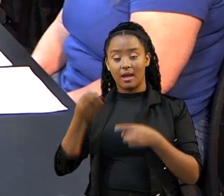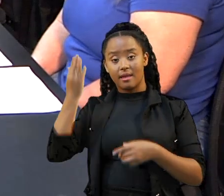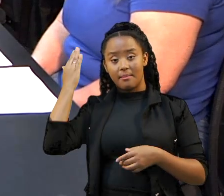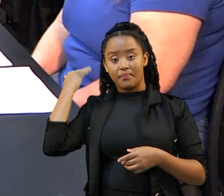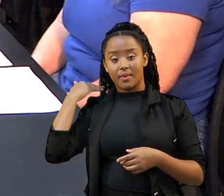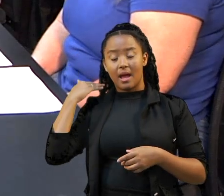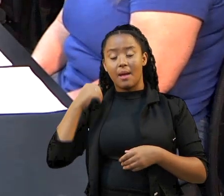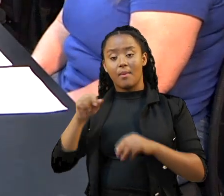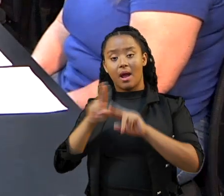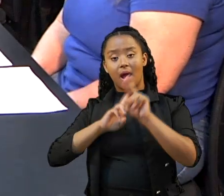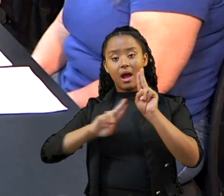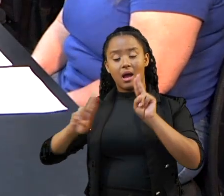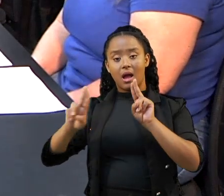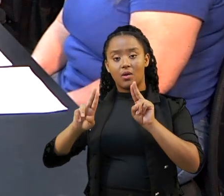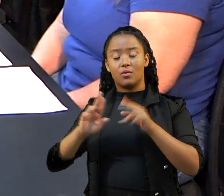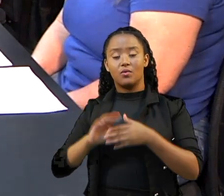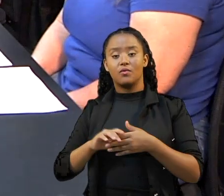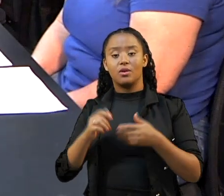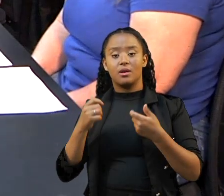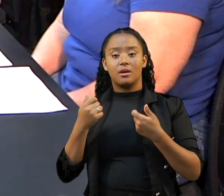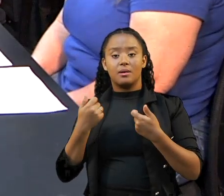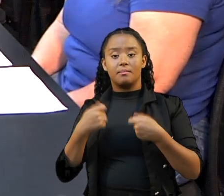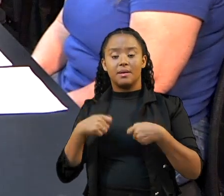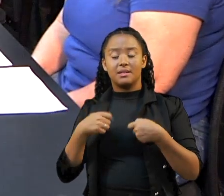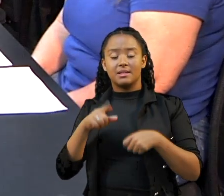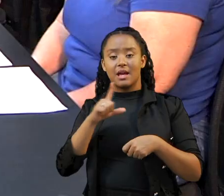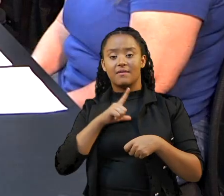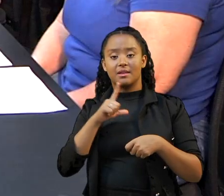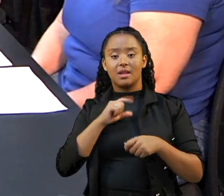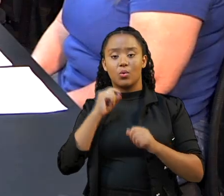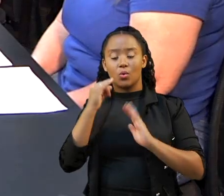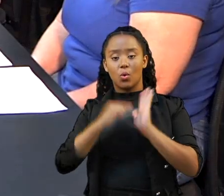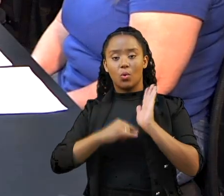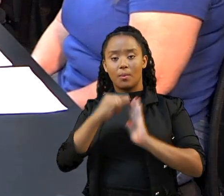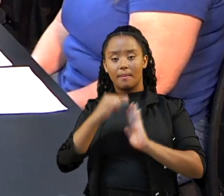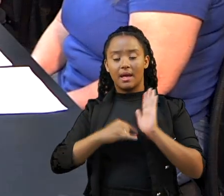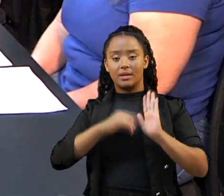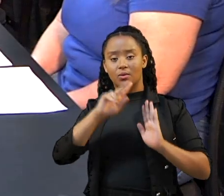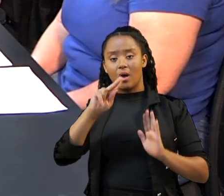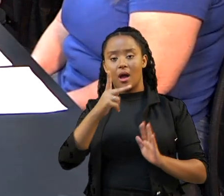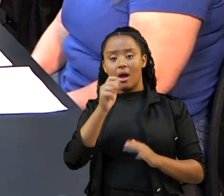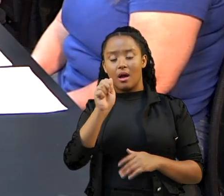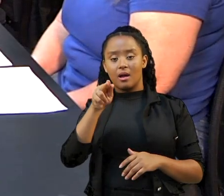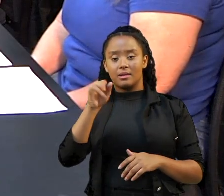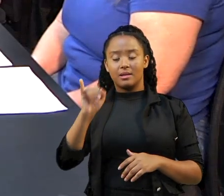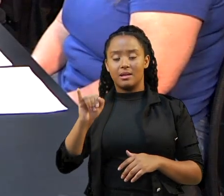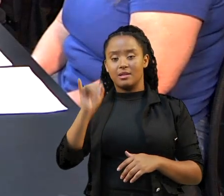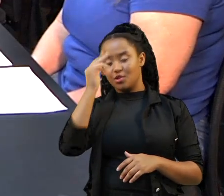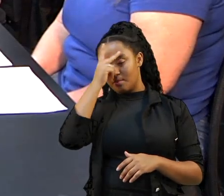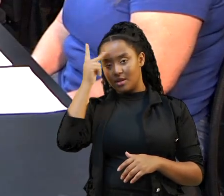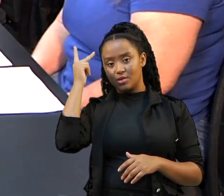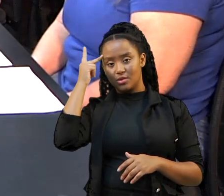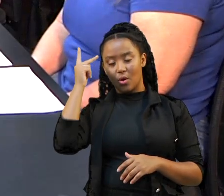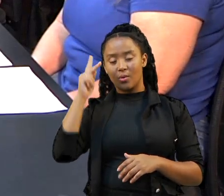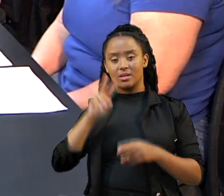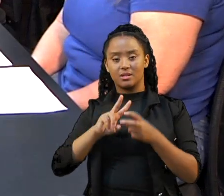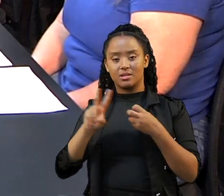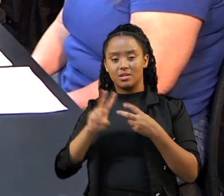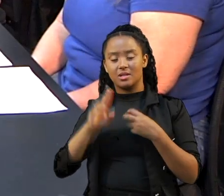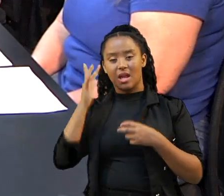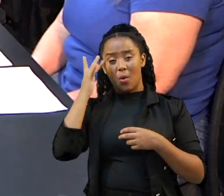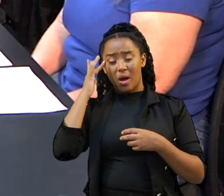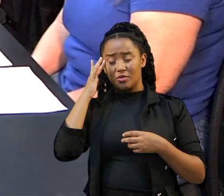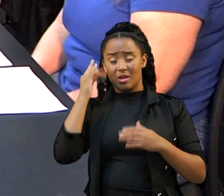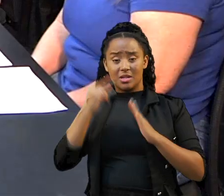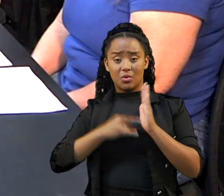época, a universidade ainda tinha exigência do RANI, que é aquele documento de pessoas indígenas, que, inclusive, ele foi derrubado, acho que